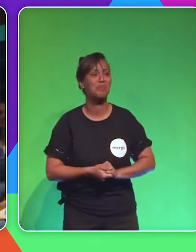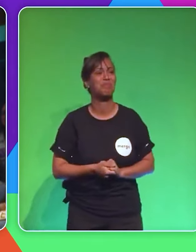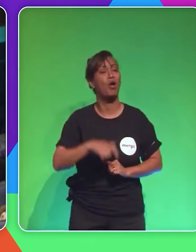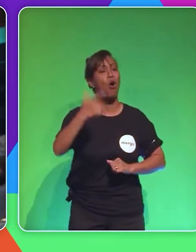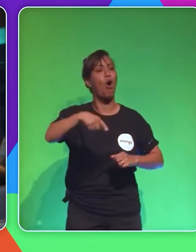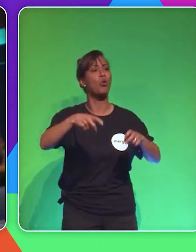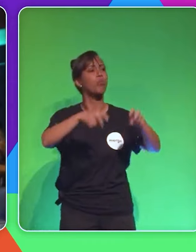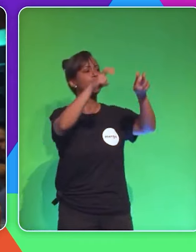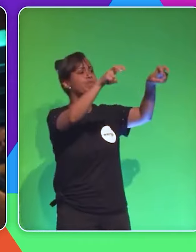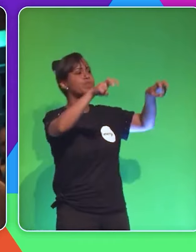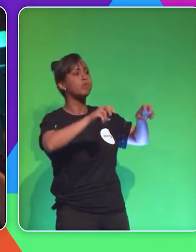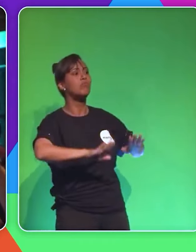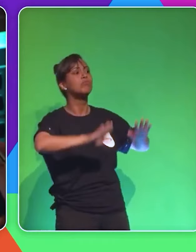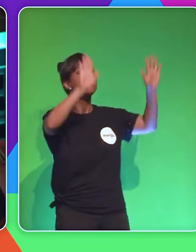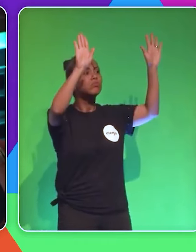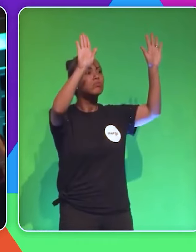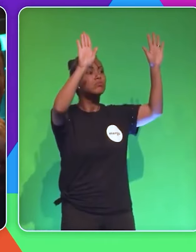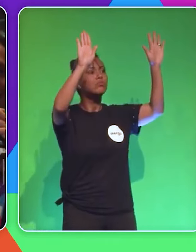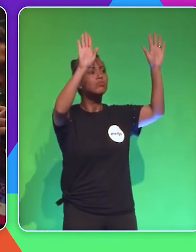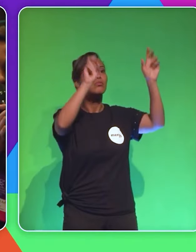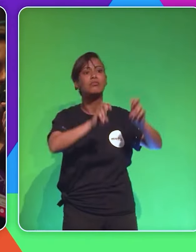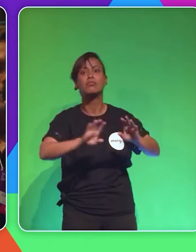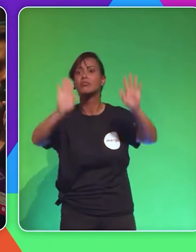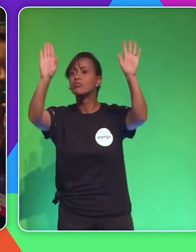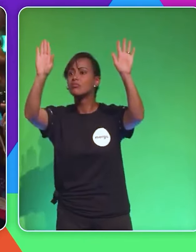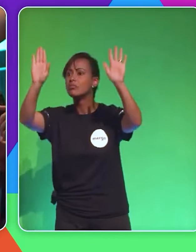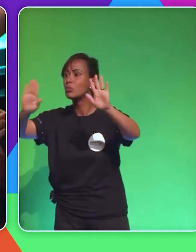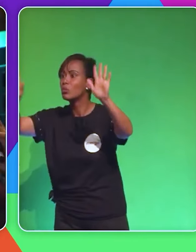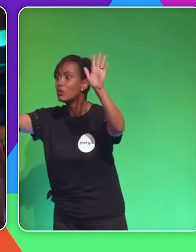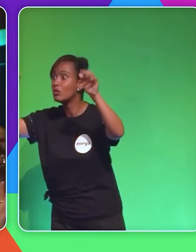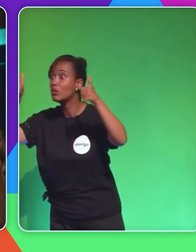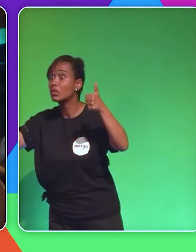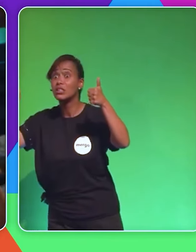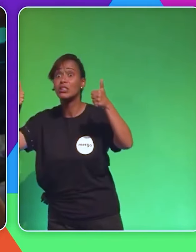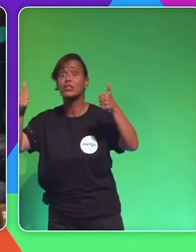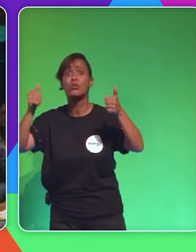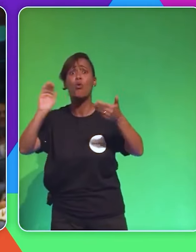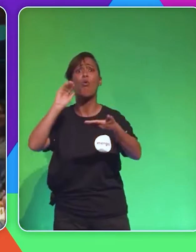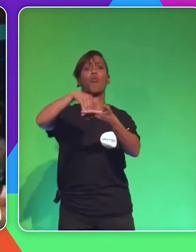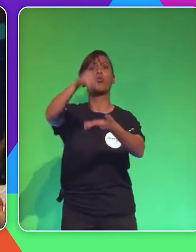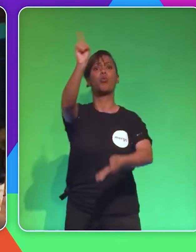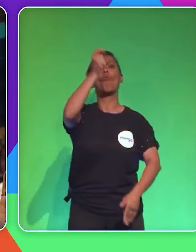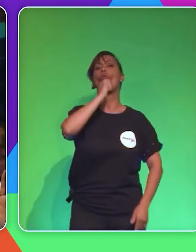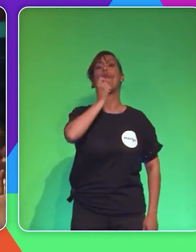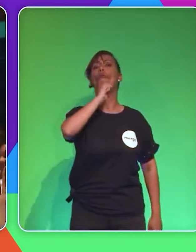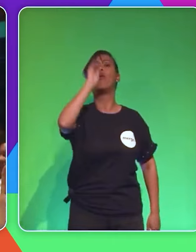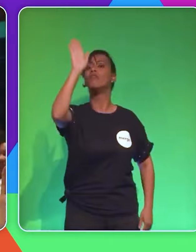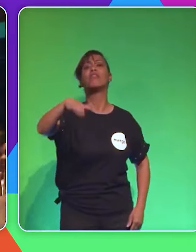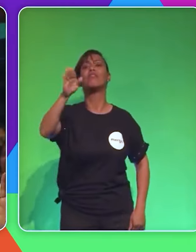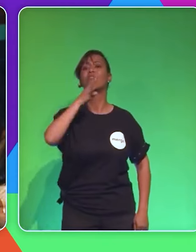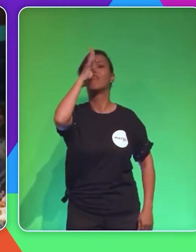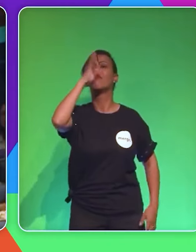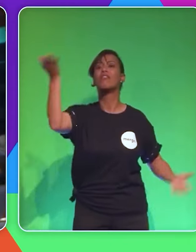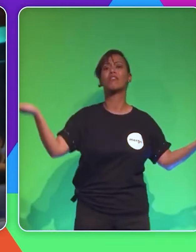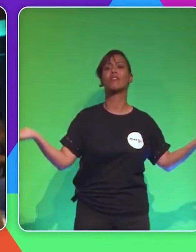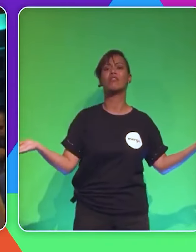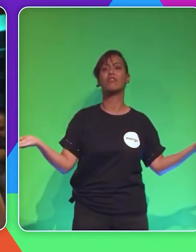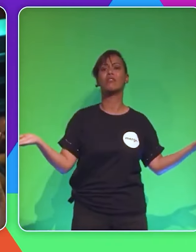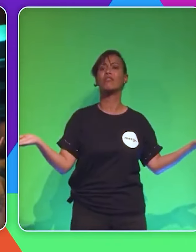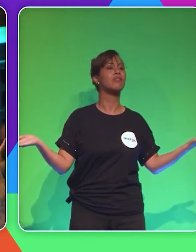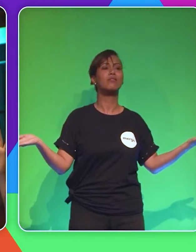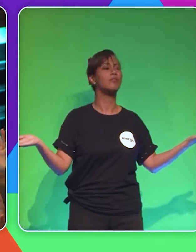aqui ergam os braços ergam os braços pessoal do Fundão não espera aí espera sua vez baixa o braço